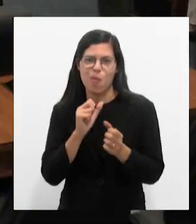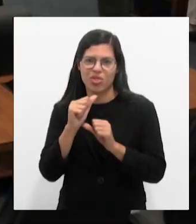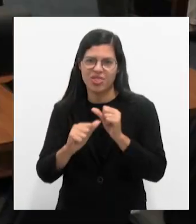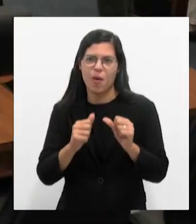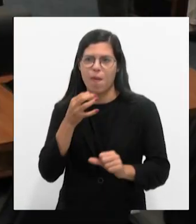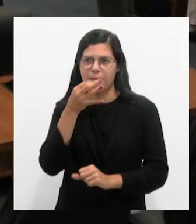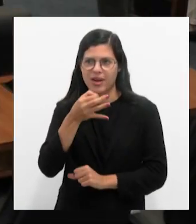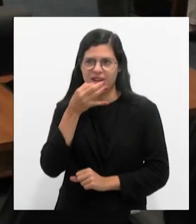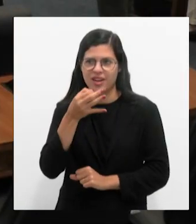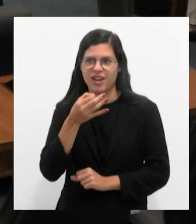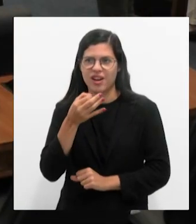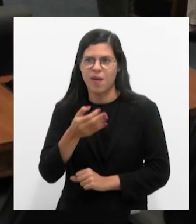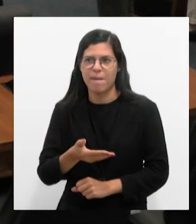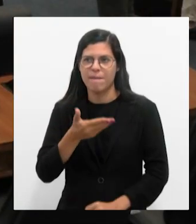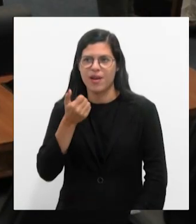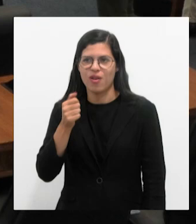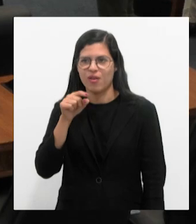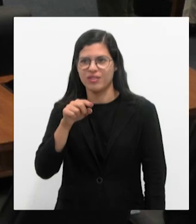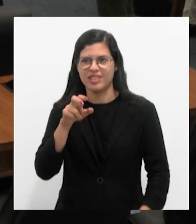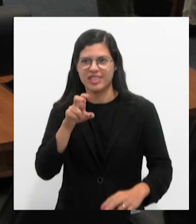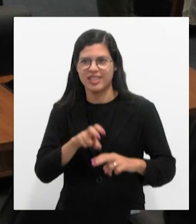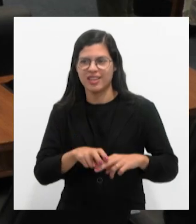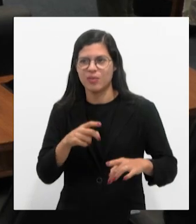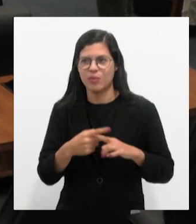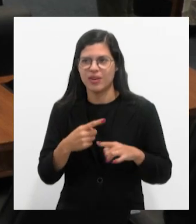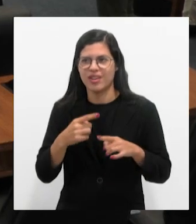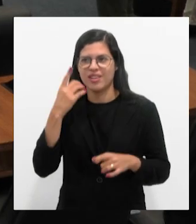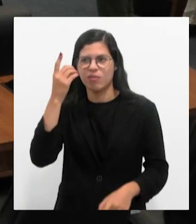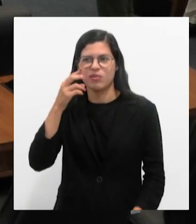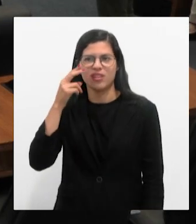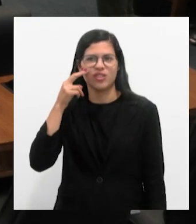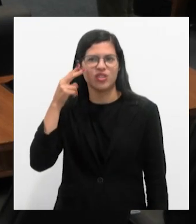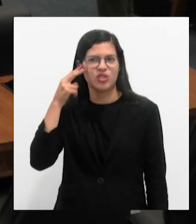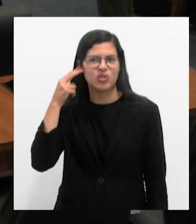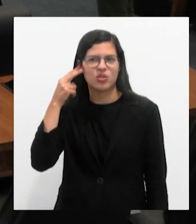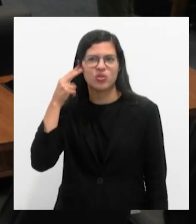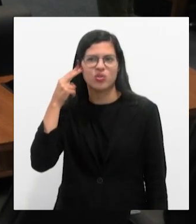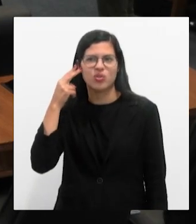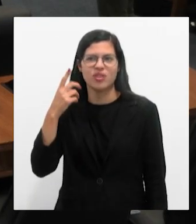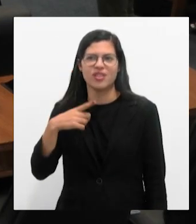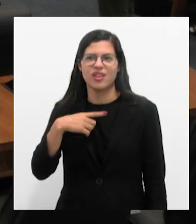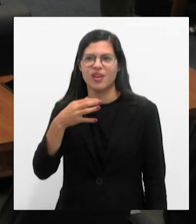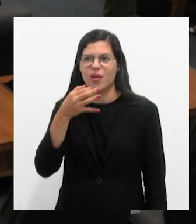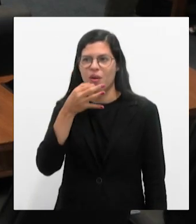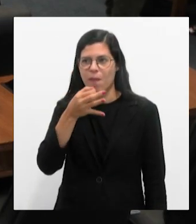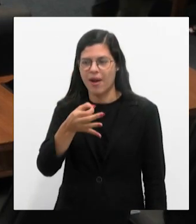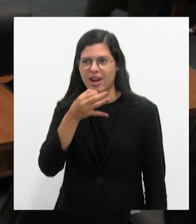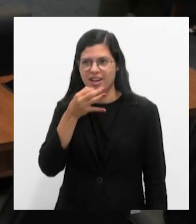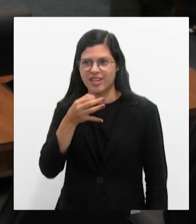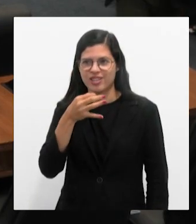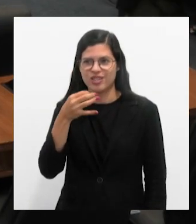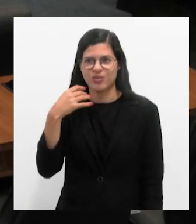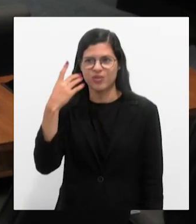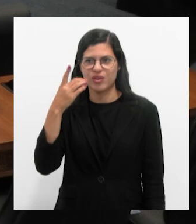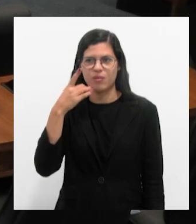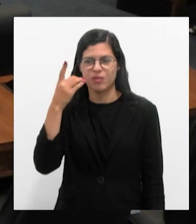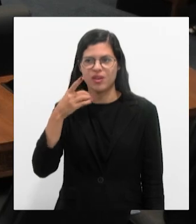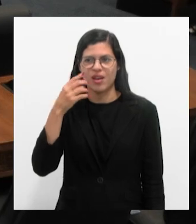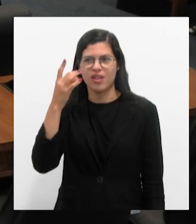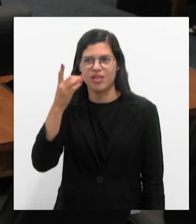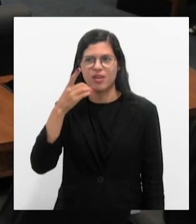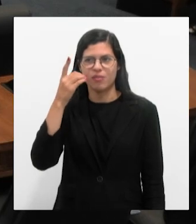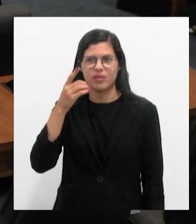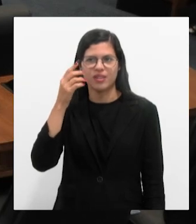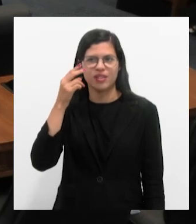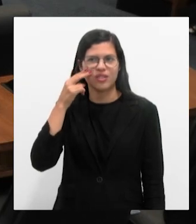Excelência, até porque a deputada Tia Ju, eu estou recebendo aqui uma crítica dos deputados, que a deputada Tia Ju,